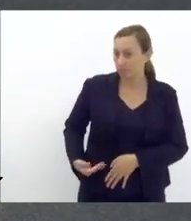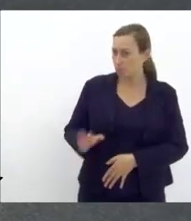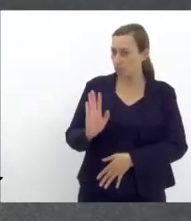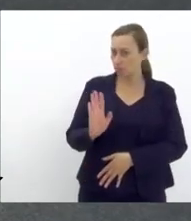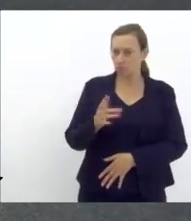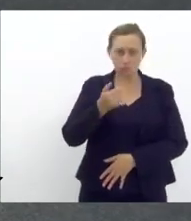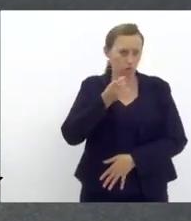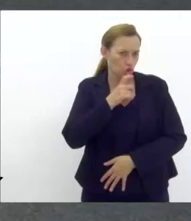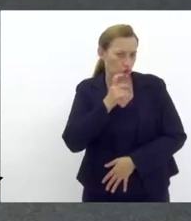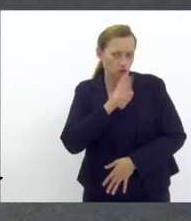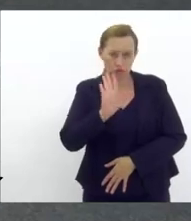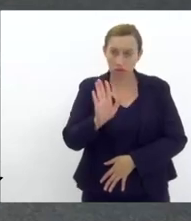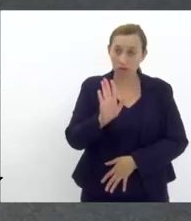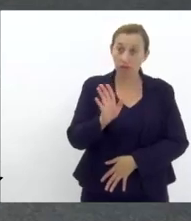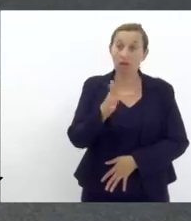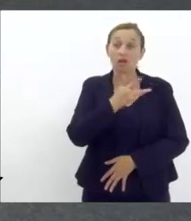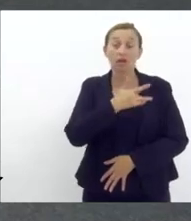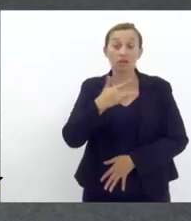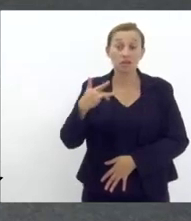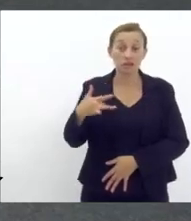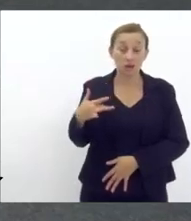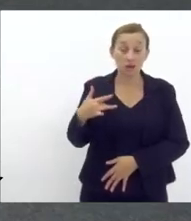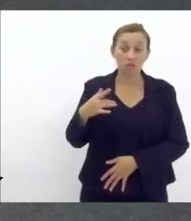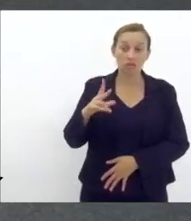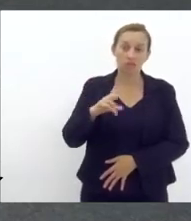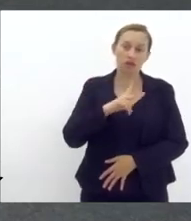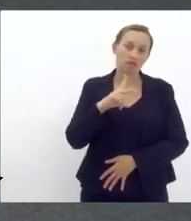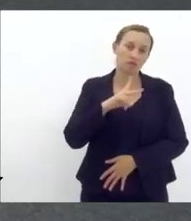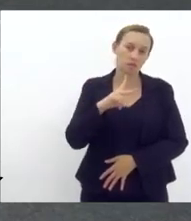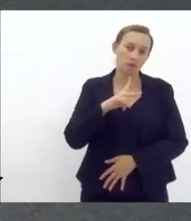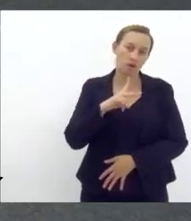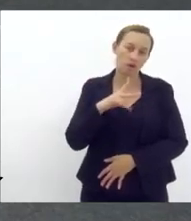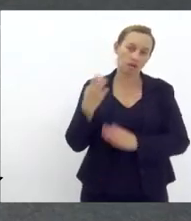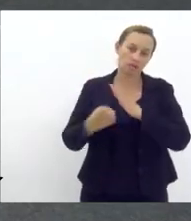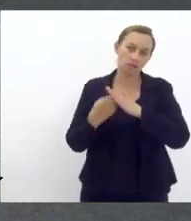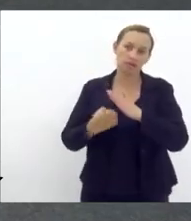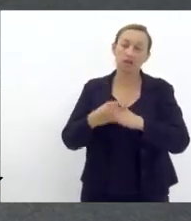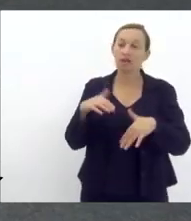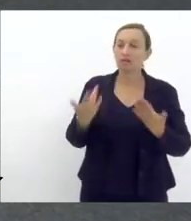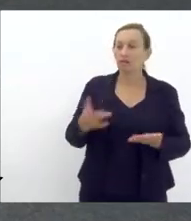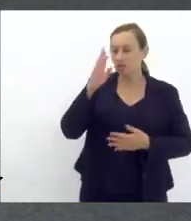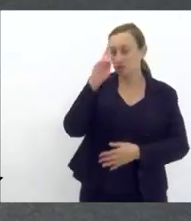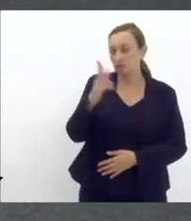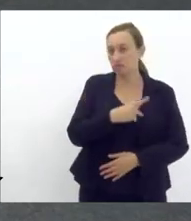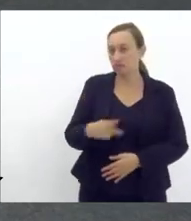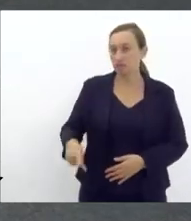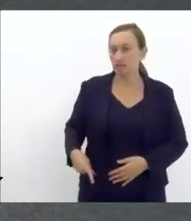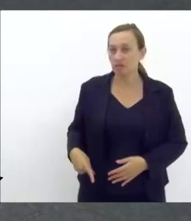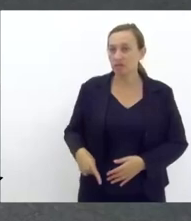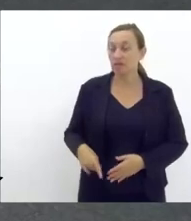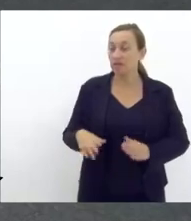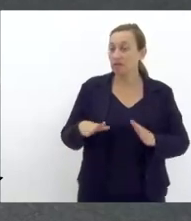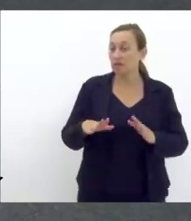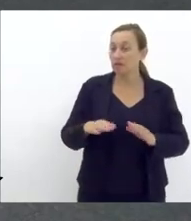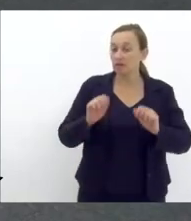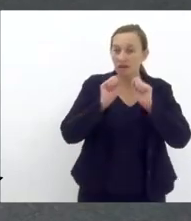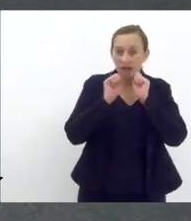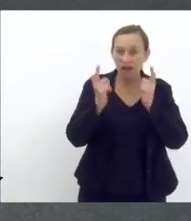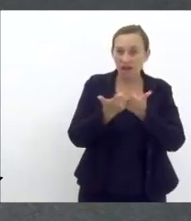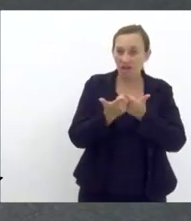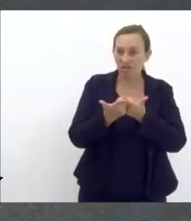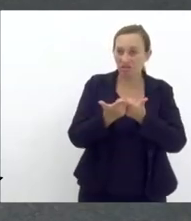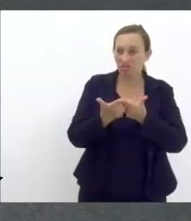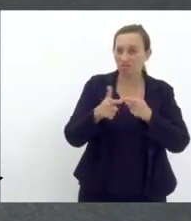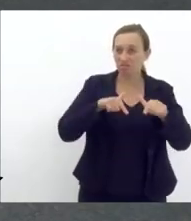minto as empresas de saúde privada e aí senhora Presidente essa casa fez um trabalho